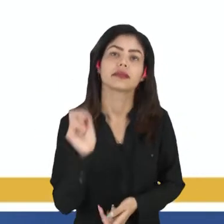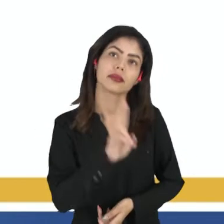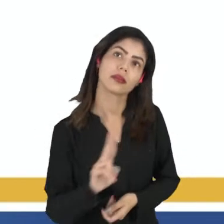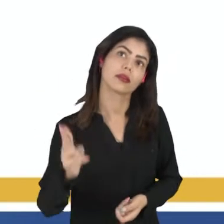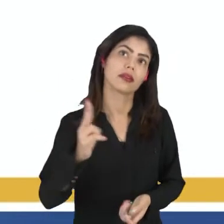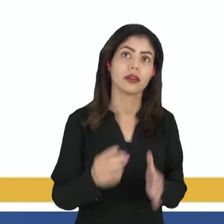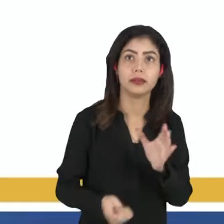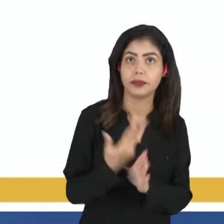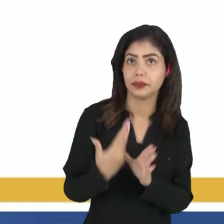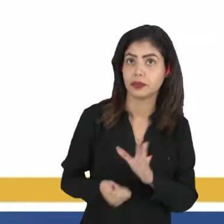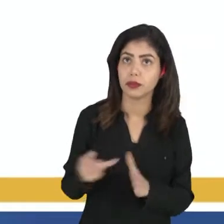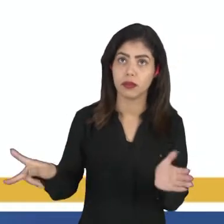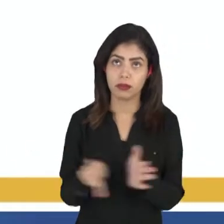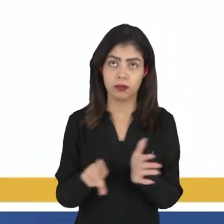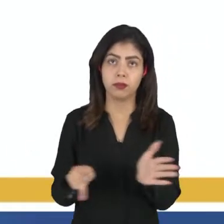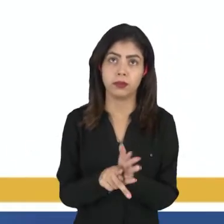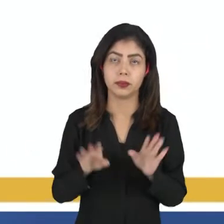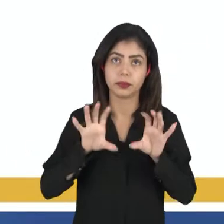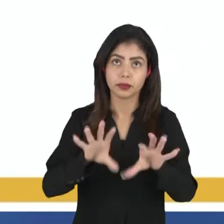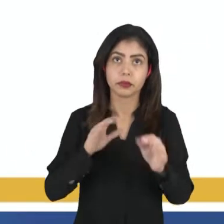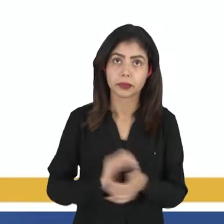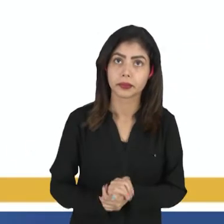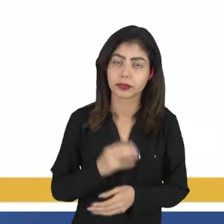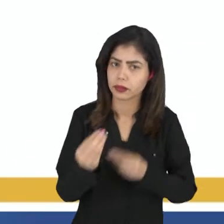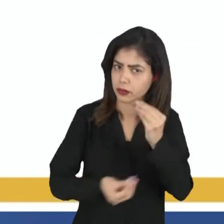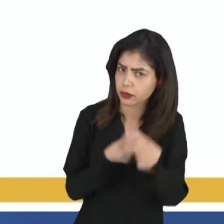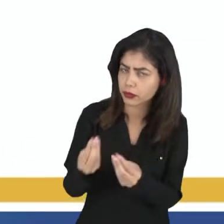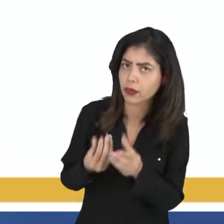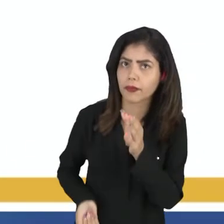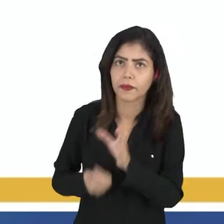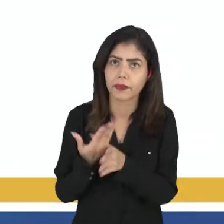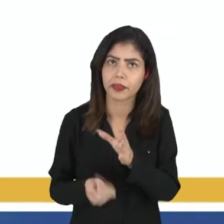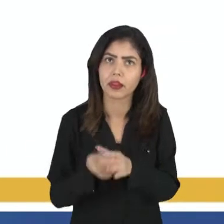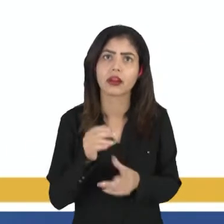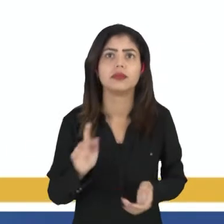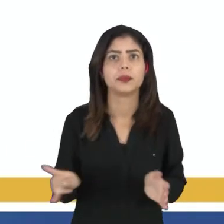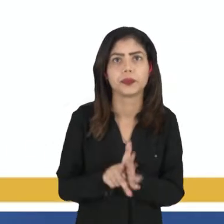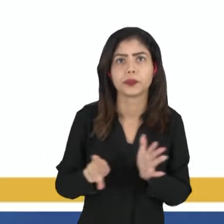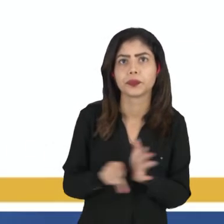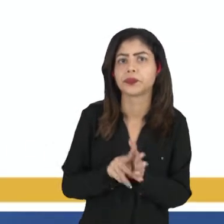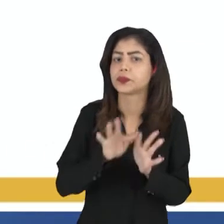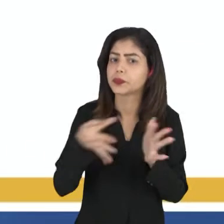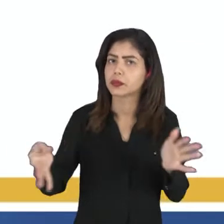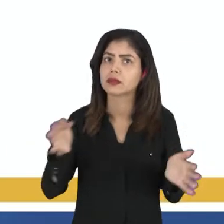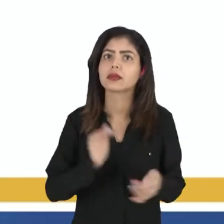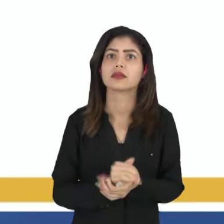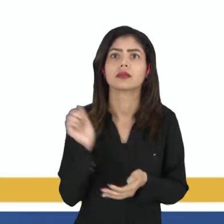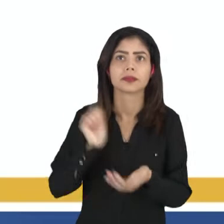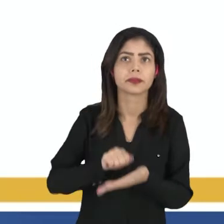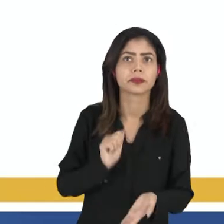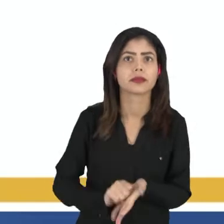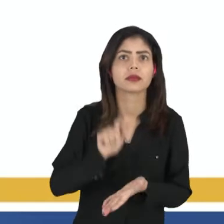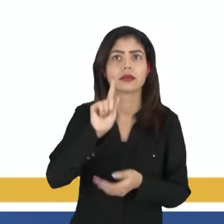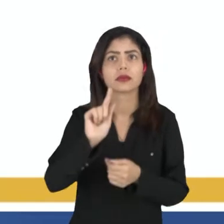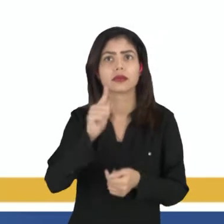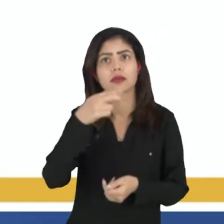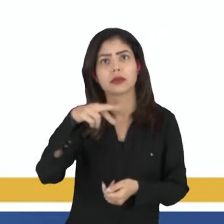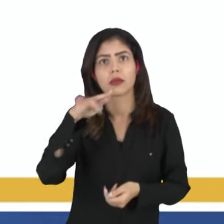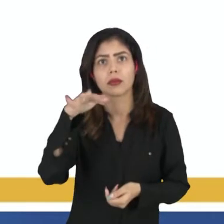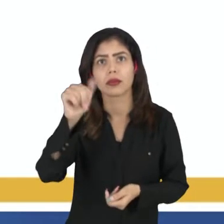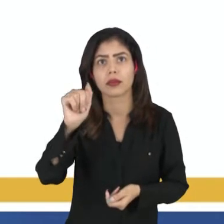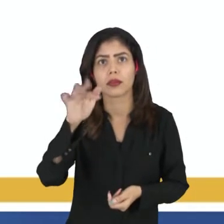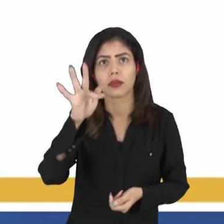que utilizam programas específicos para este fim. Tais programas são dedicados às fórmulas descritas pela geometria